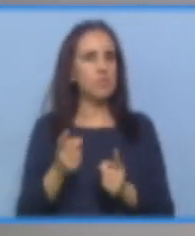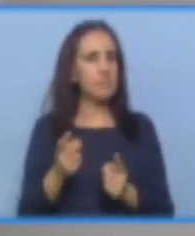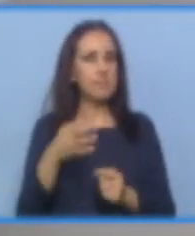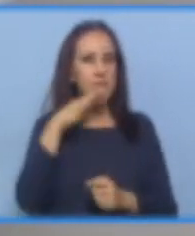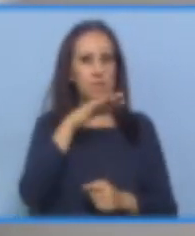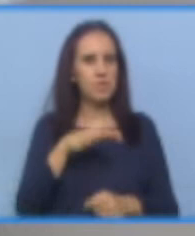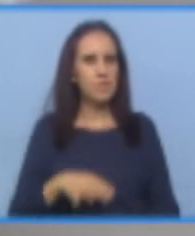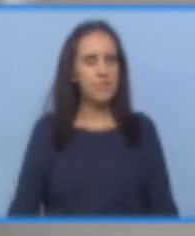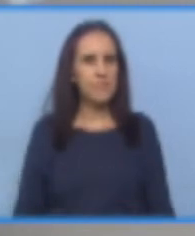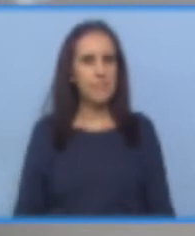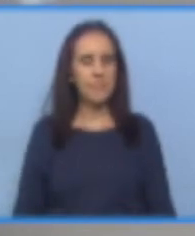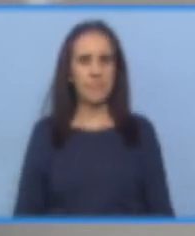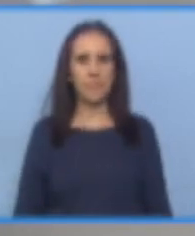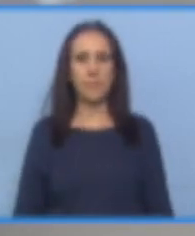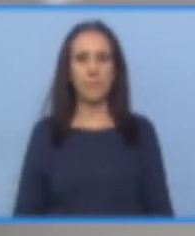às famílias?